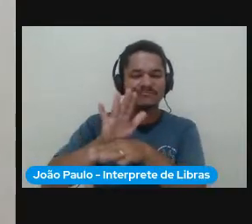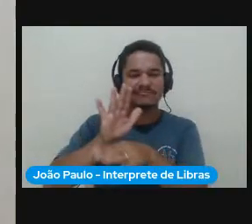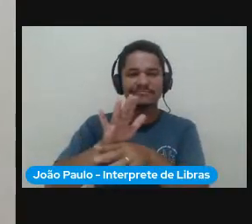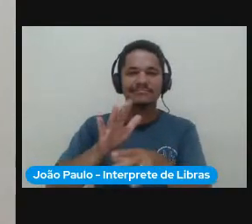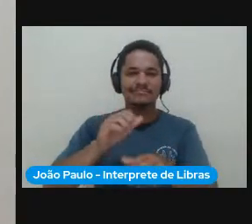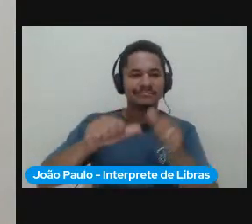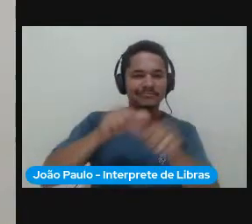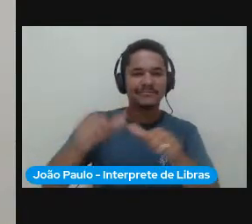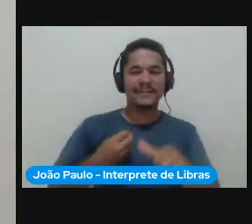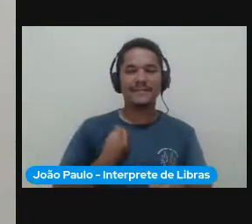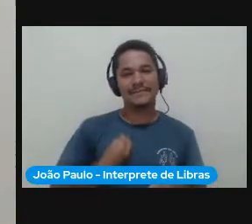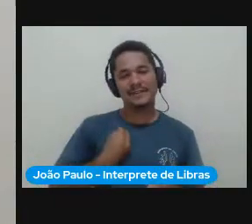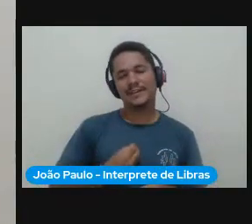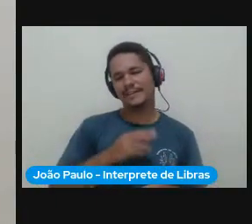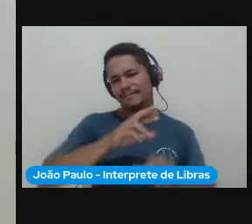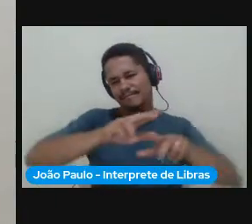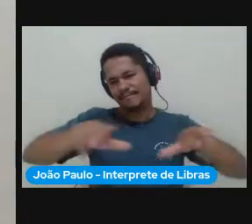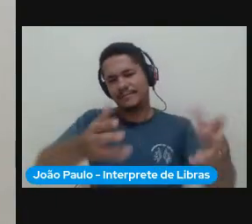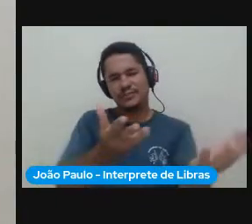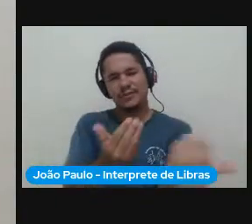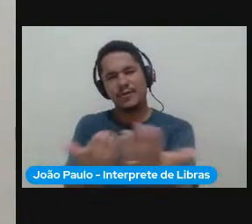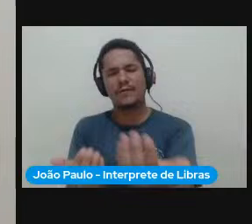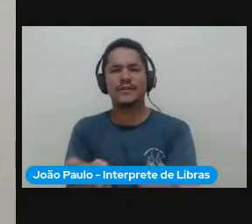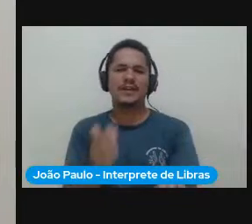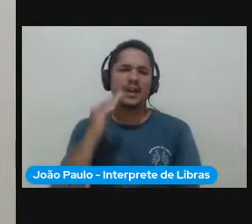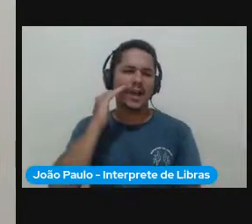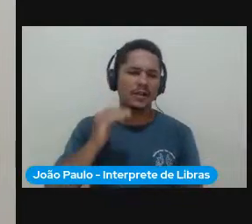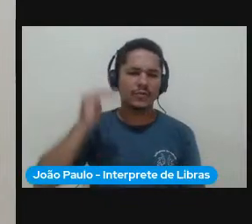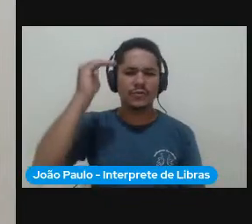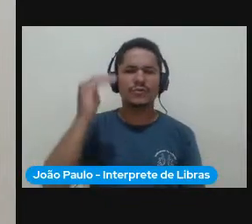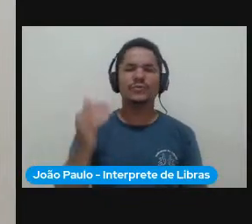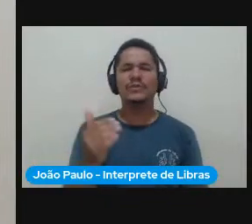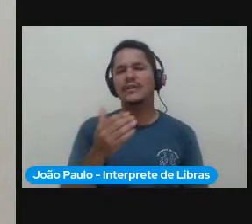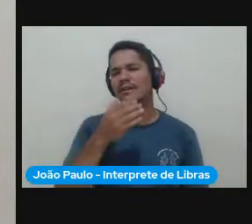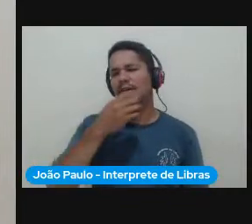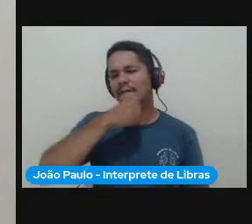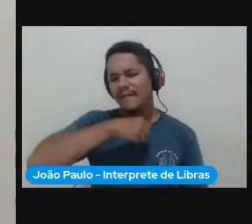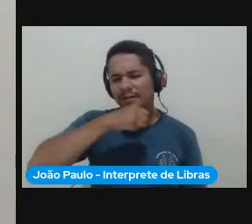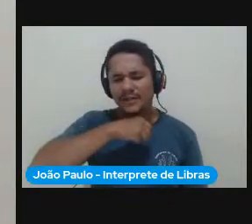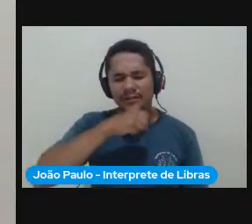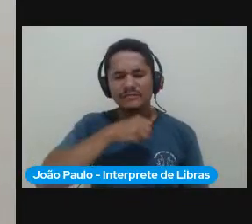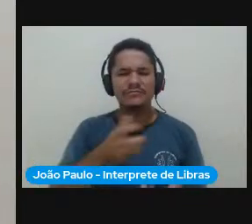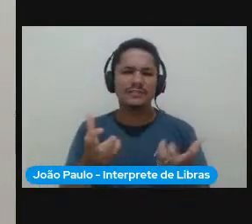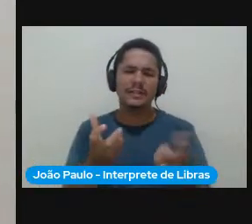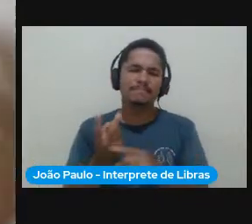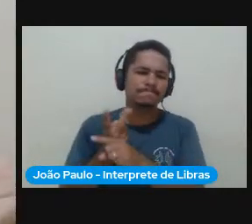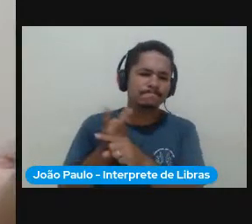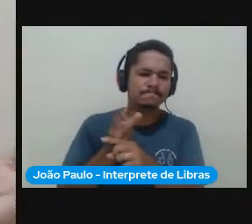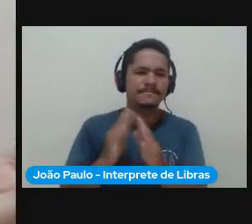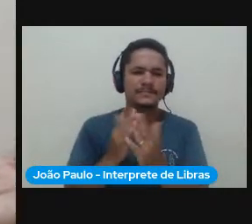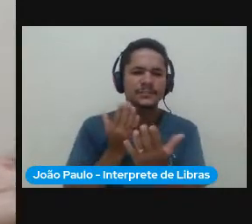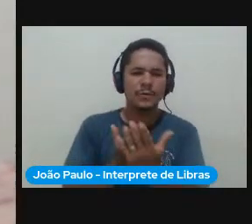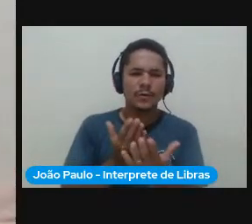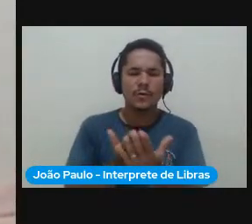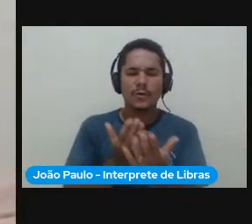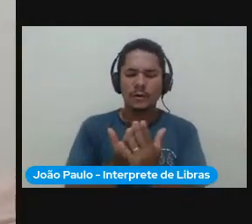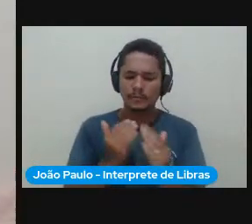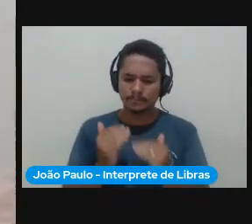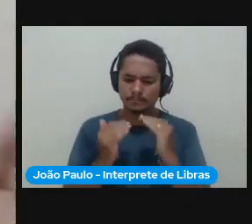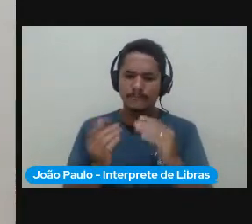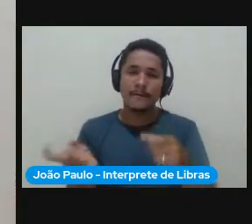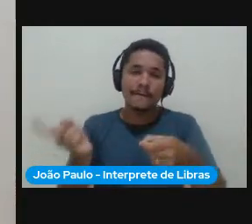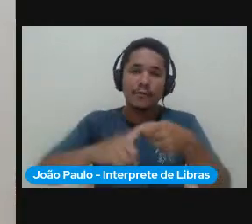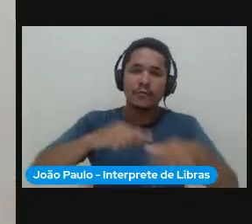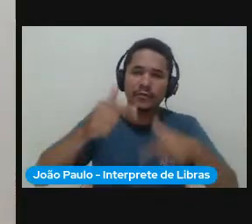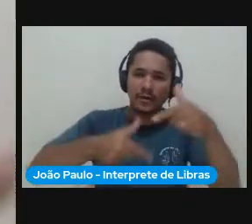de muitos jovens, adultos e idosos que buscam a escola como um meio de retomarem o mundo do trabalho,